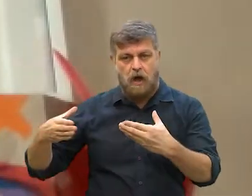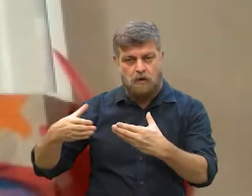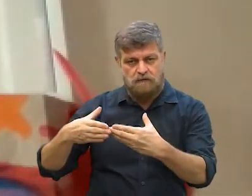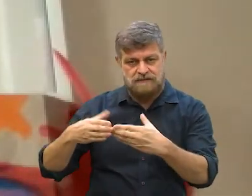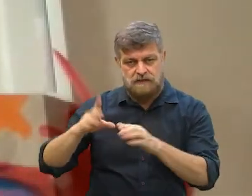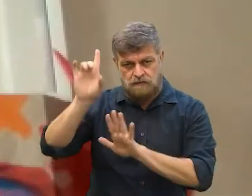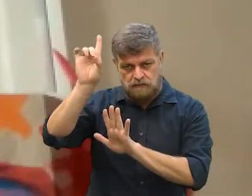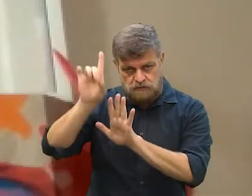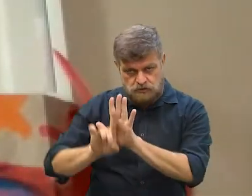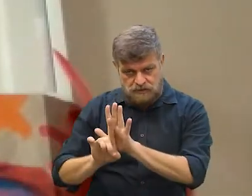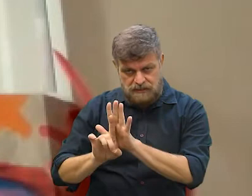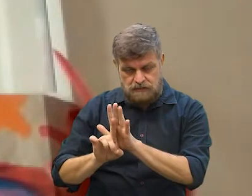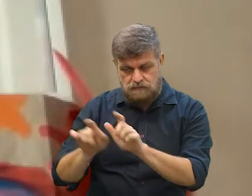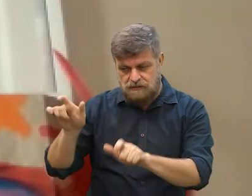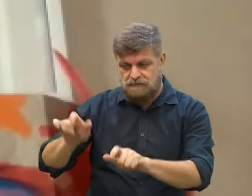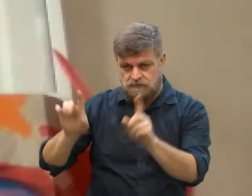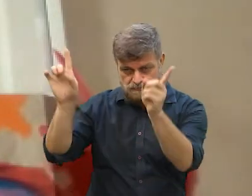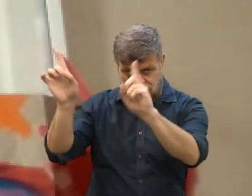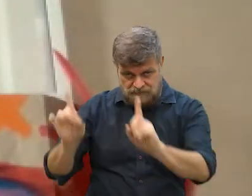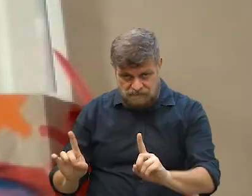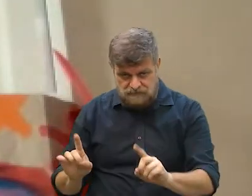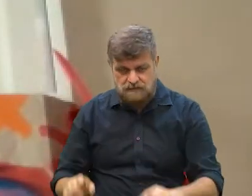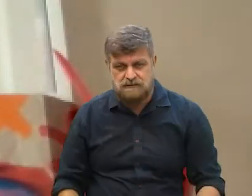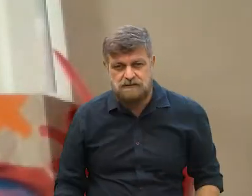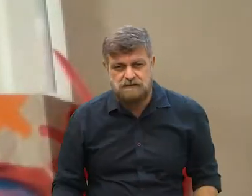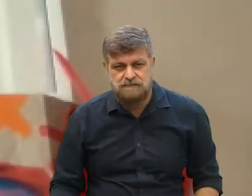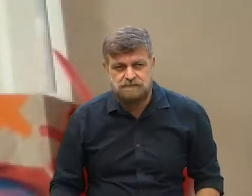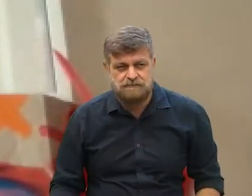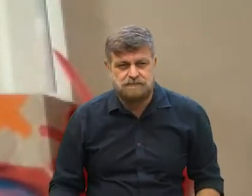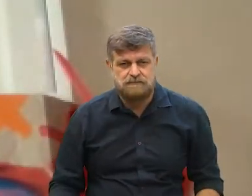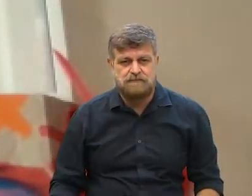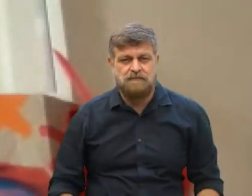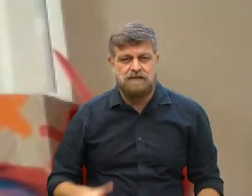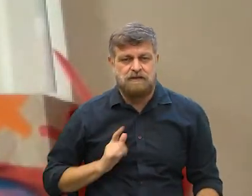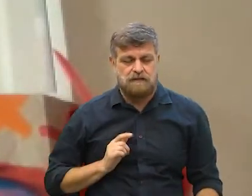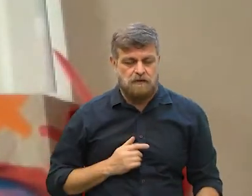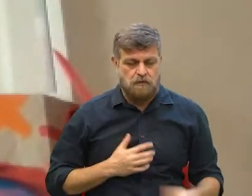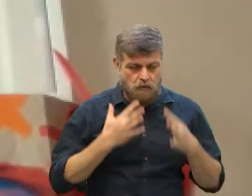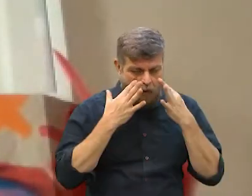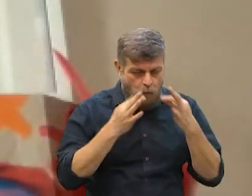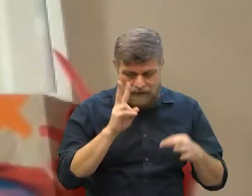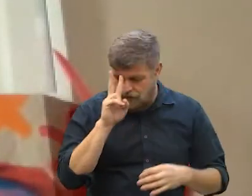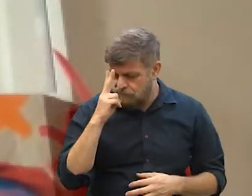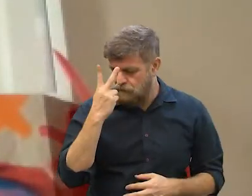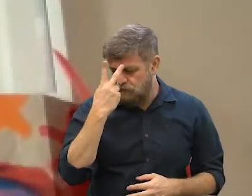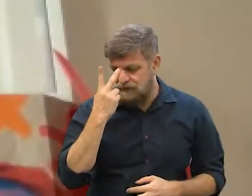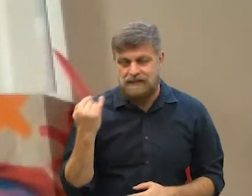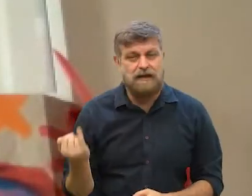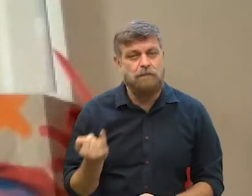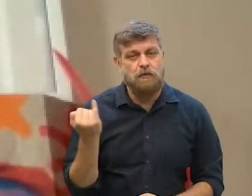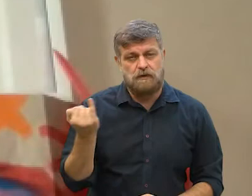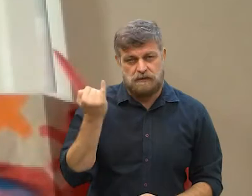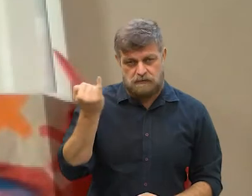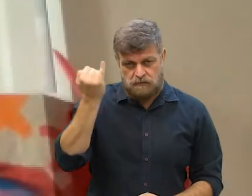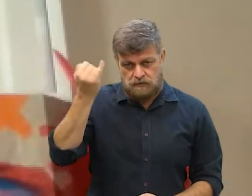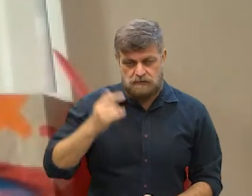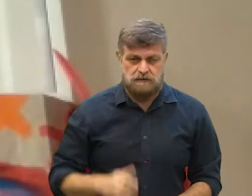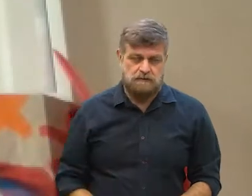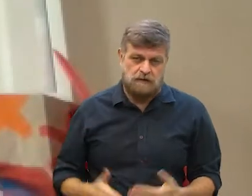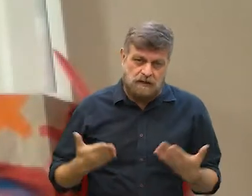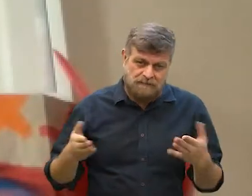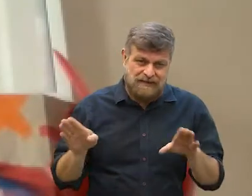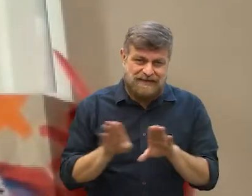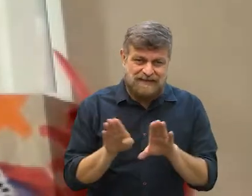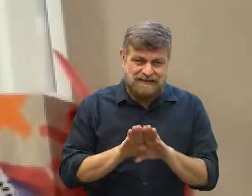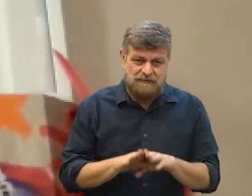internacional dos direitos uma das pessoas com deficiência Então esse deslocamento é muito importante e ele é